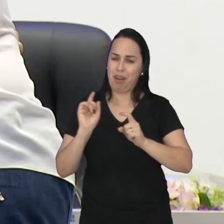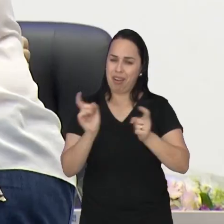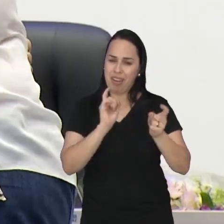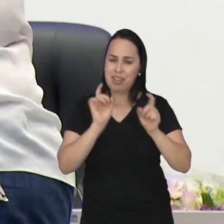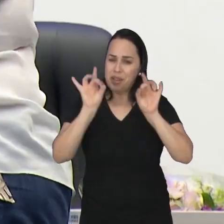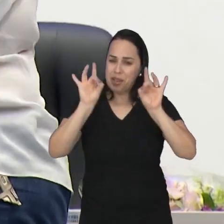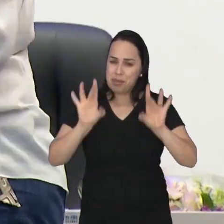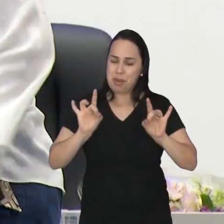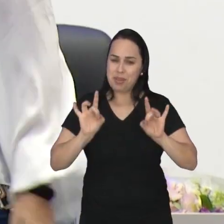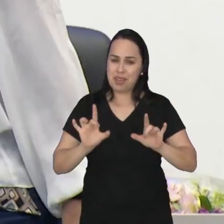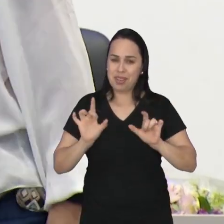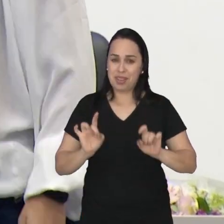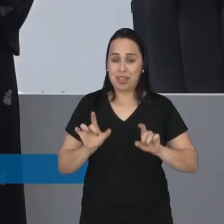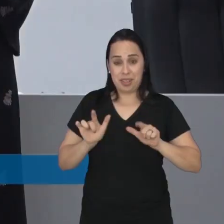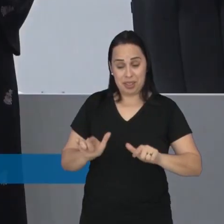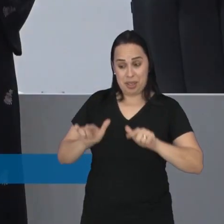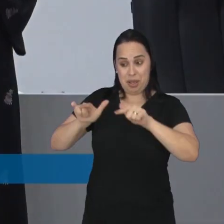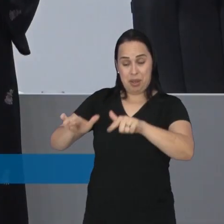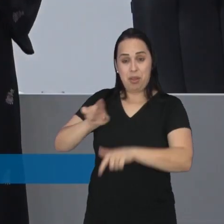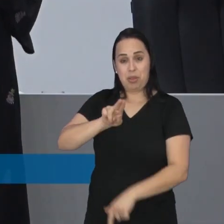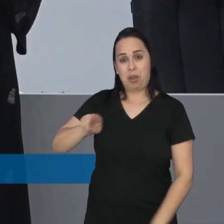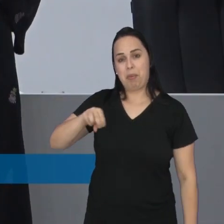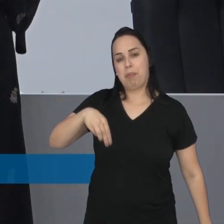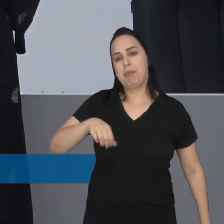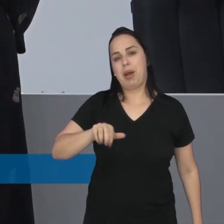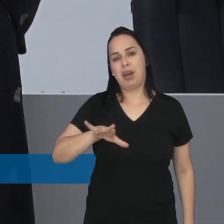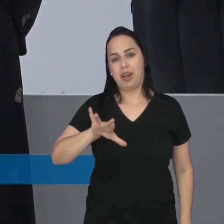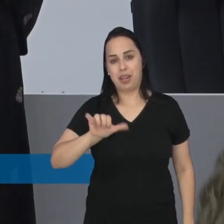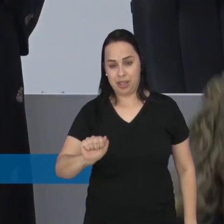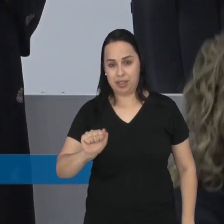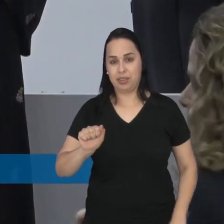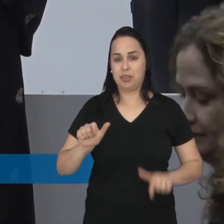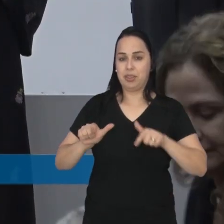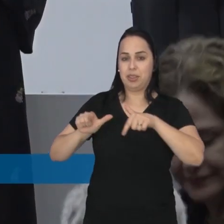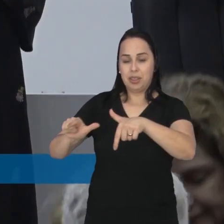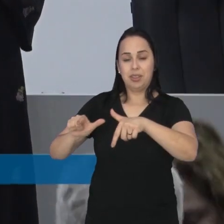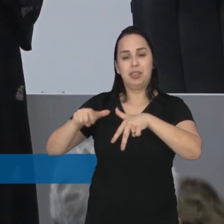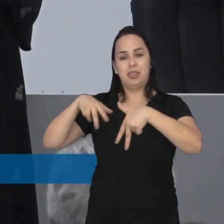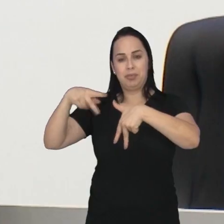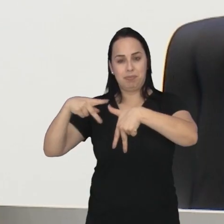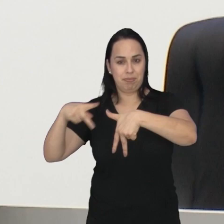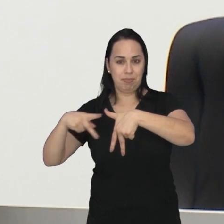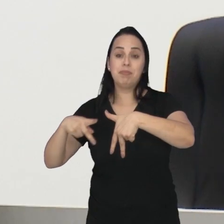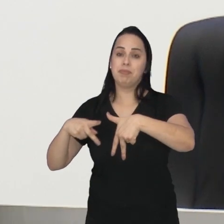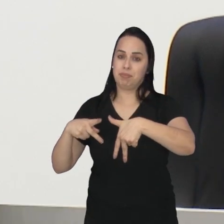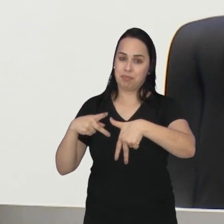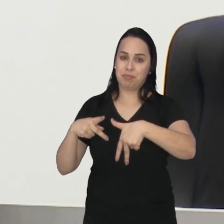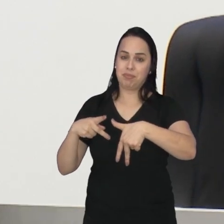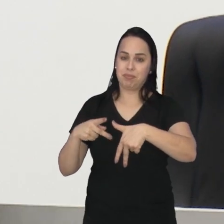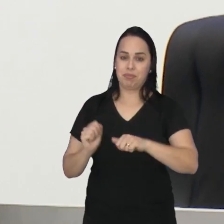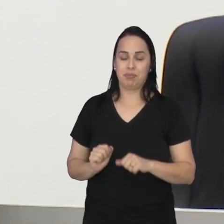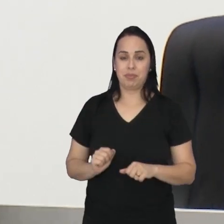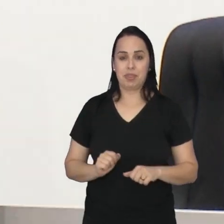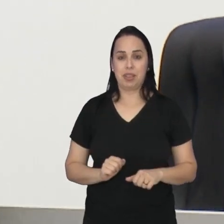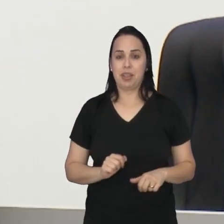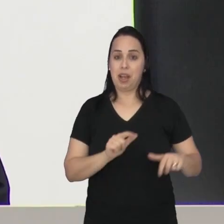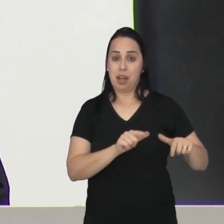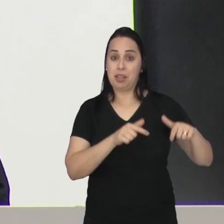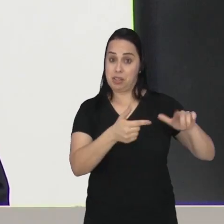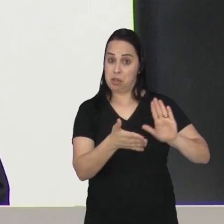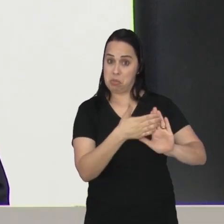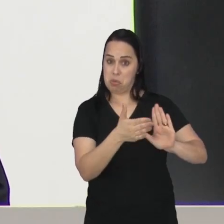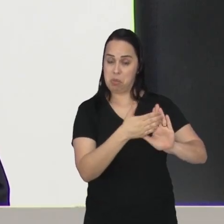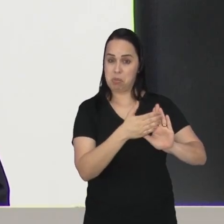carinho durante a sessão solene na Câmara, que homenageou Maria de Lourdes Capelo de Oliveira com o título de cidadã joseense.